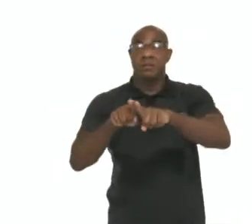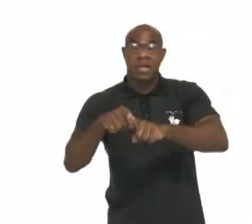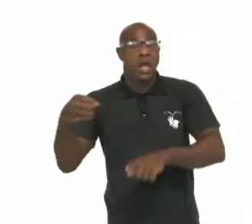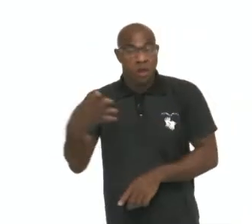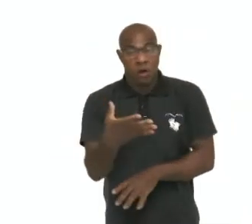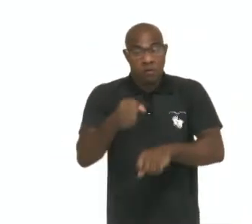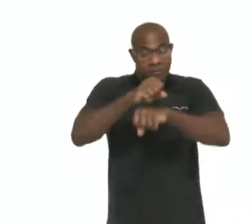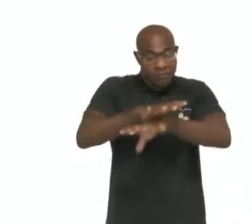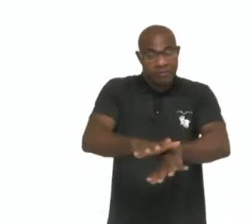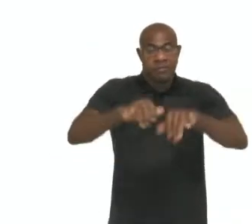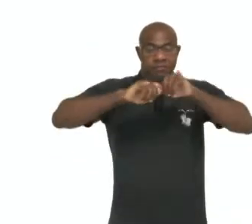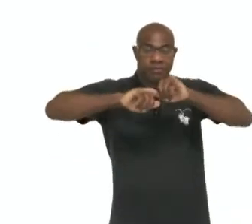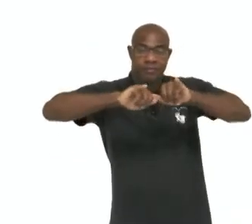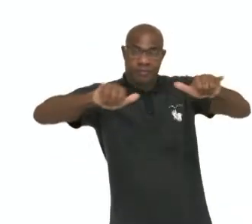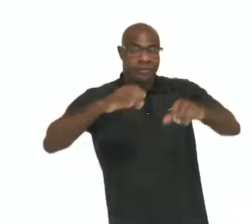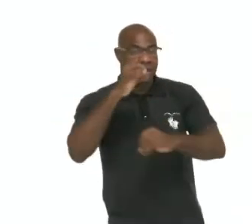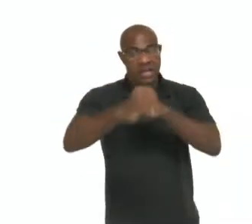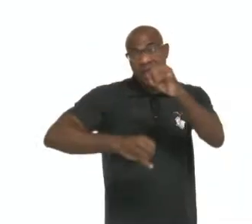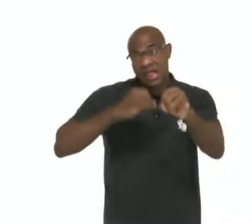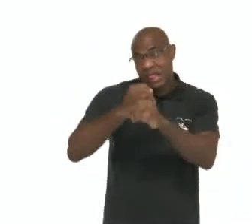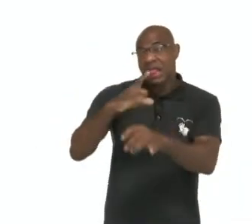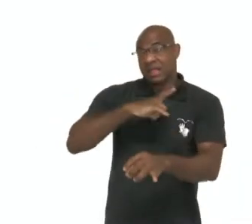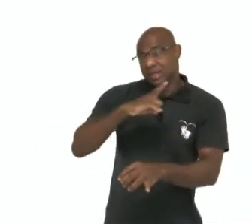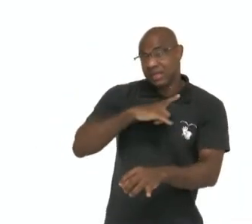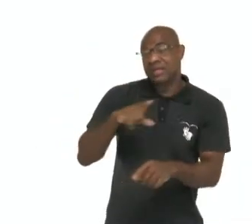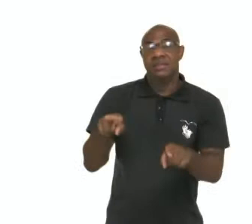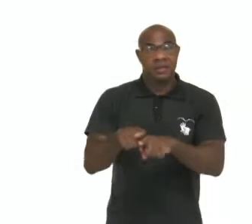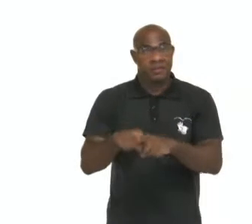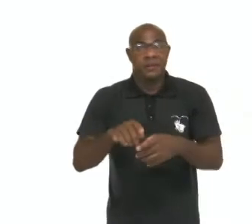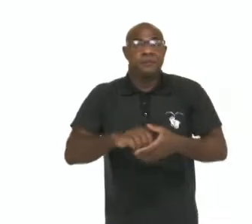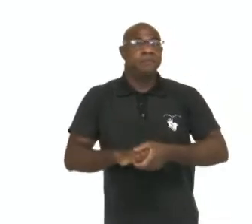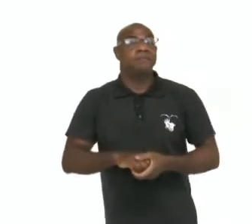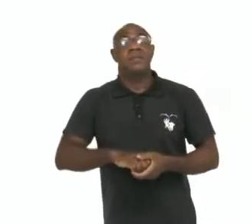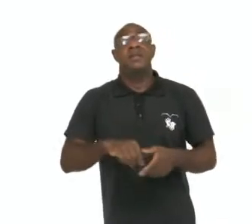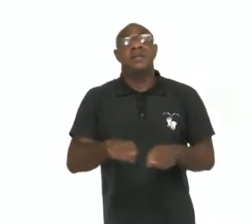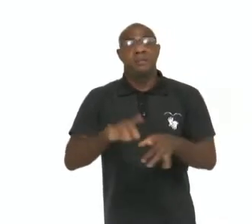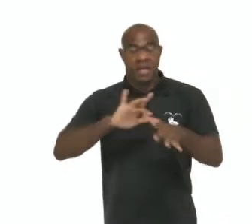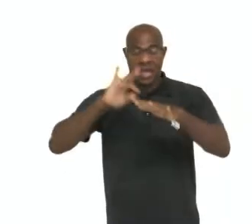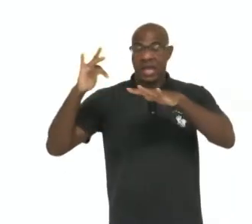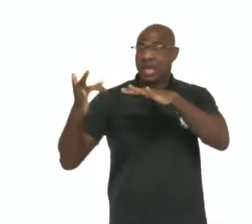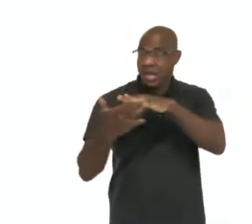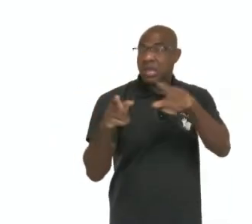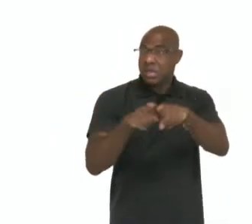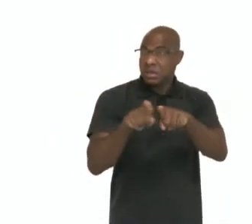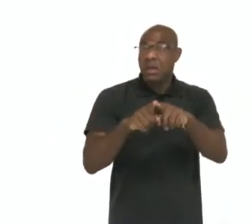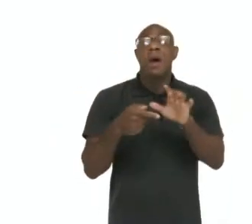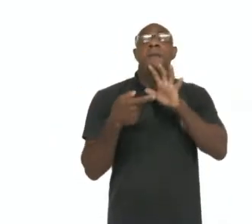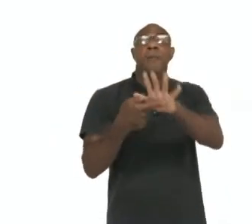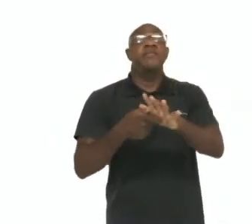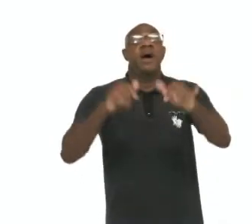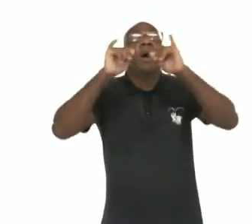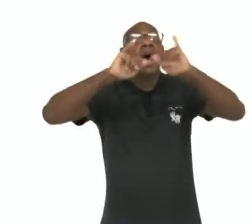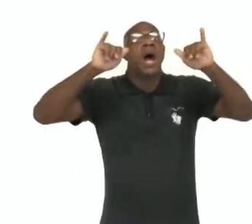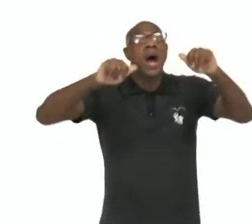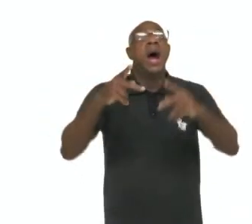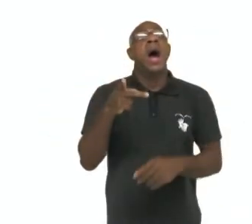novas, difundidas pela internet, incluindo as mídias sociais, mostram propagandas de